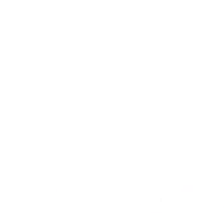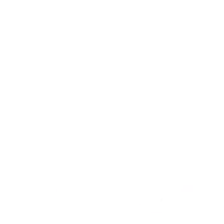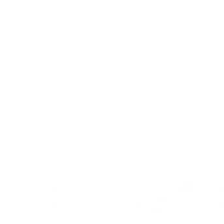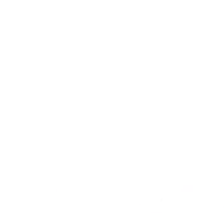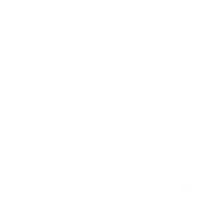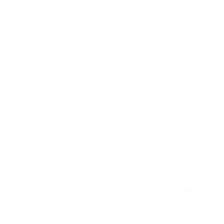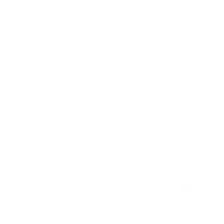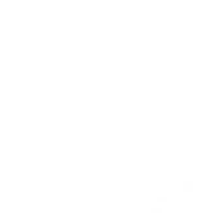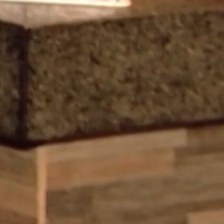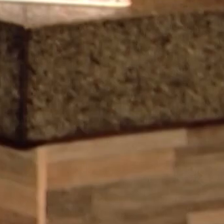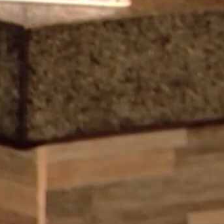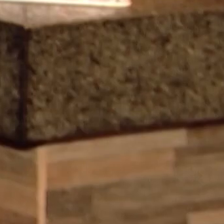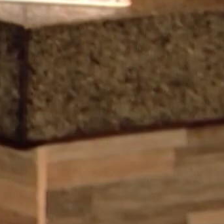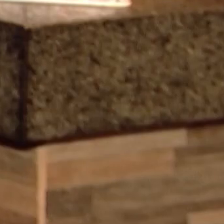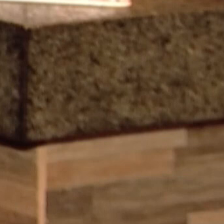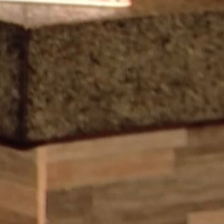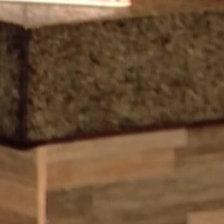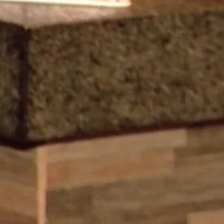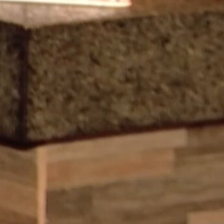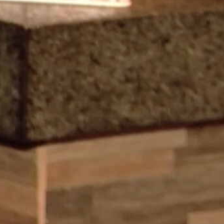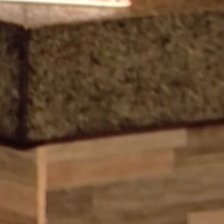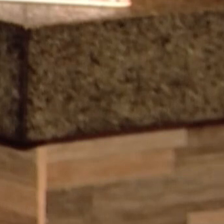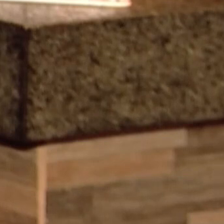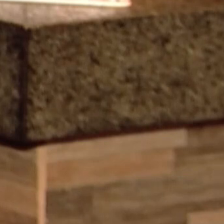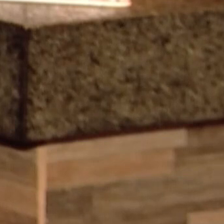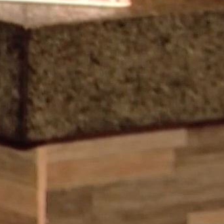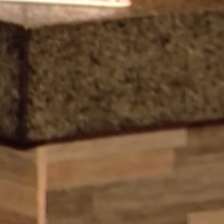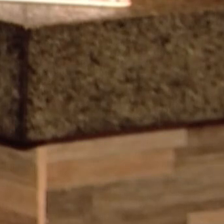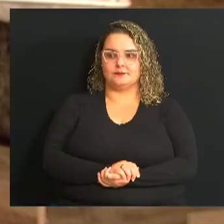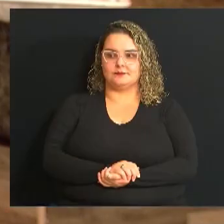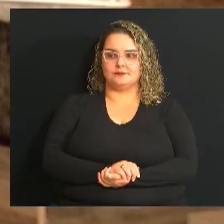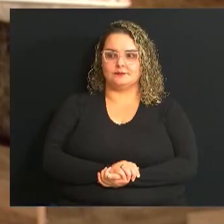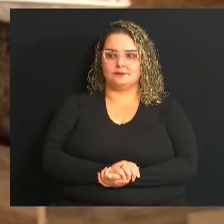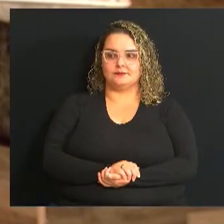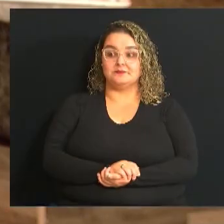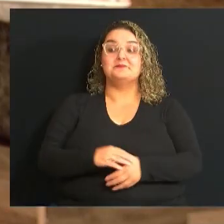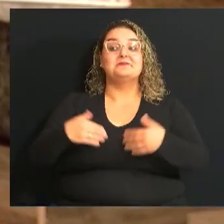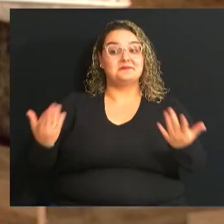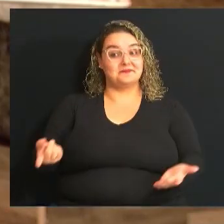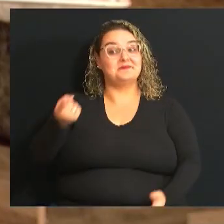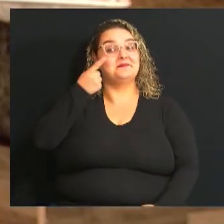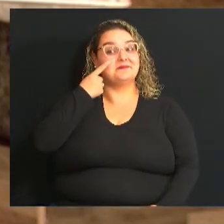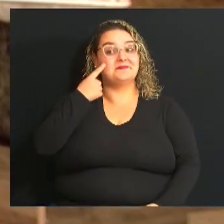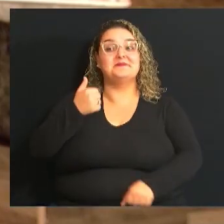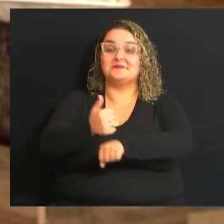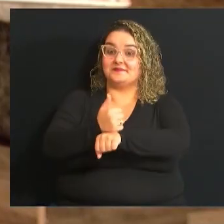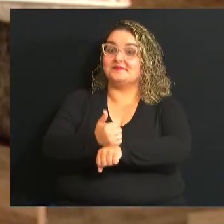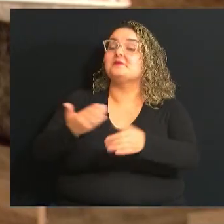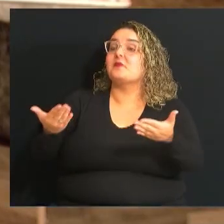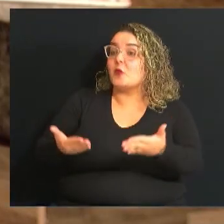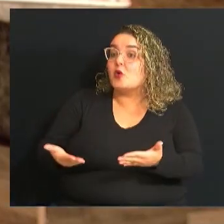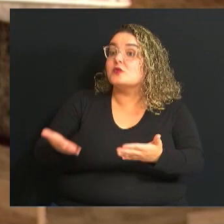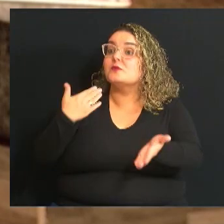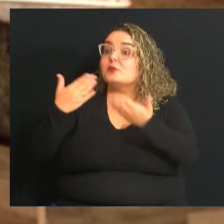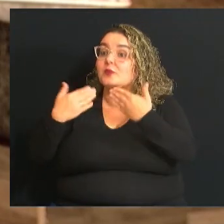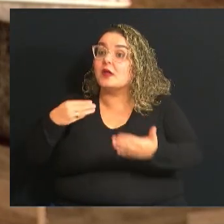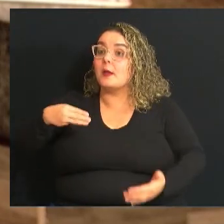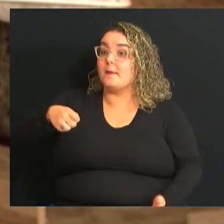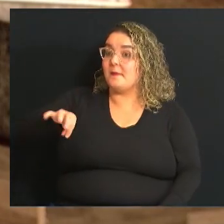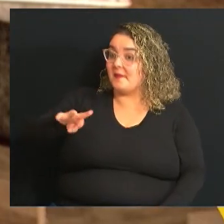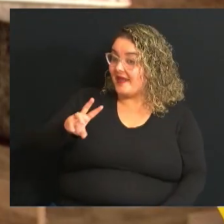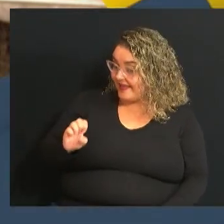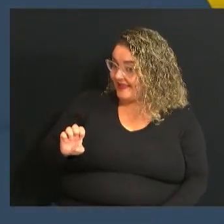taxação. Existe até um plano aí, pelo próximo presidente da República, de taxar o Pix. Mas, por enquanto, o